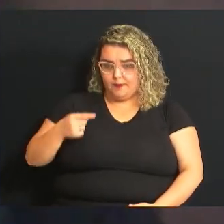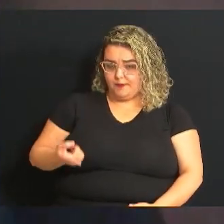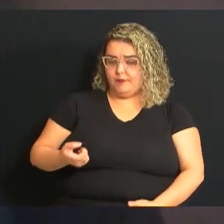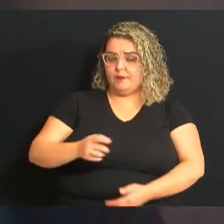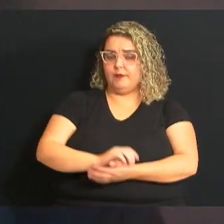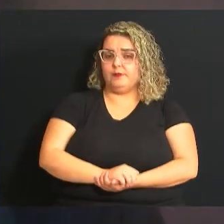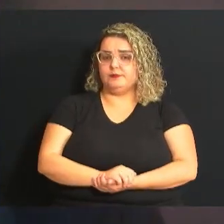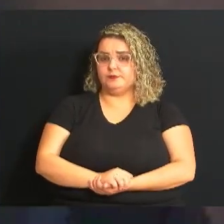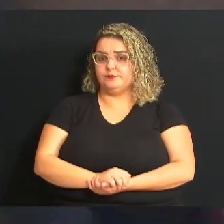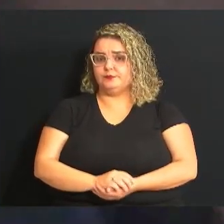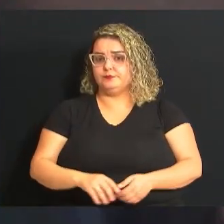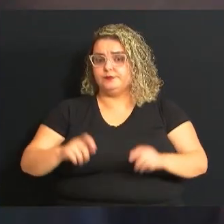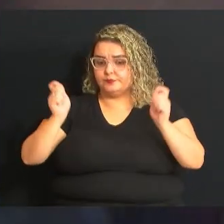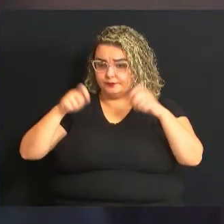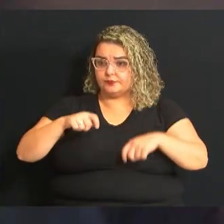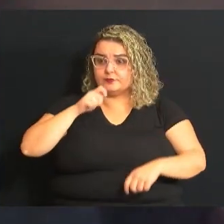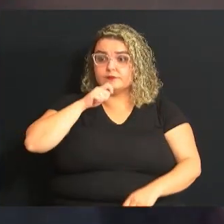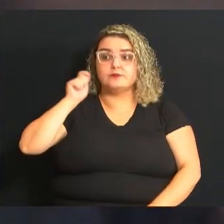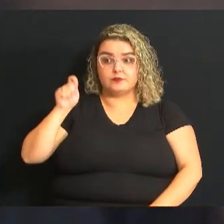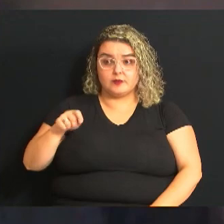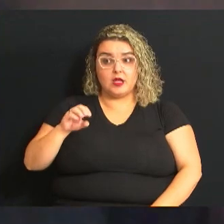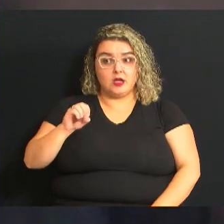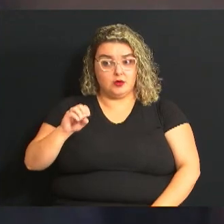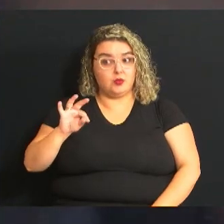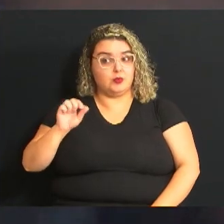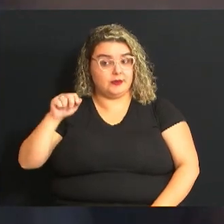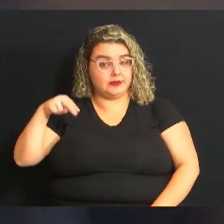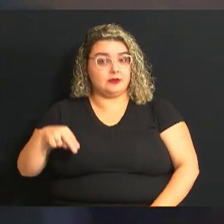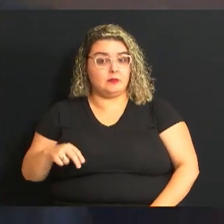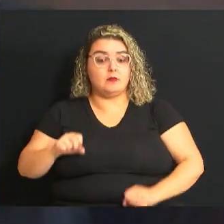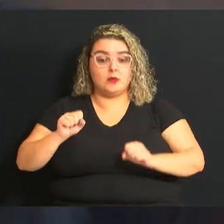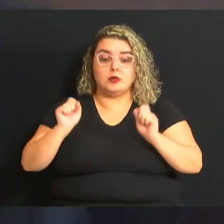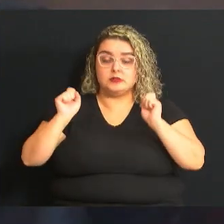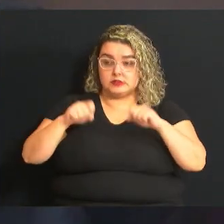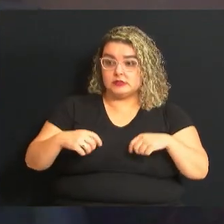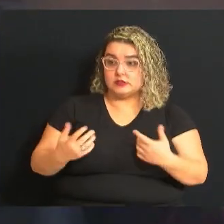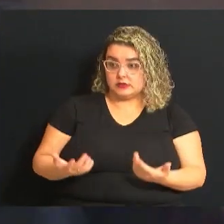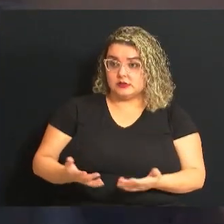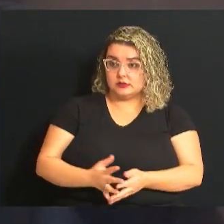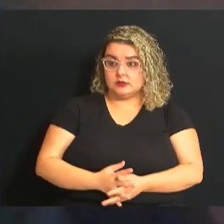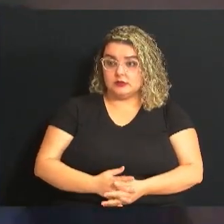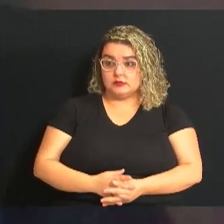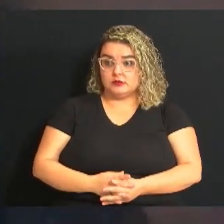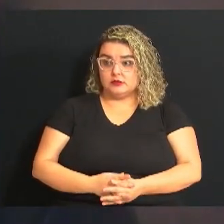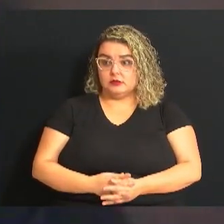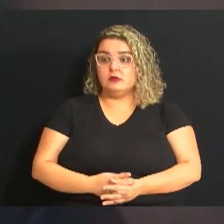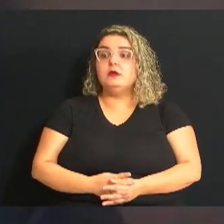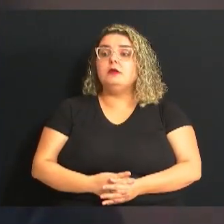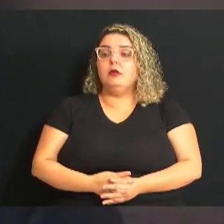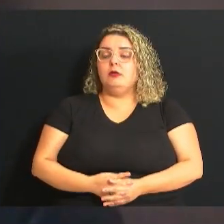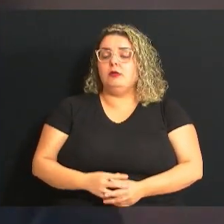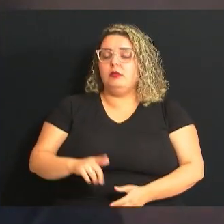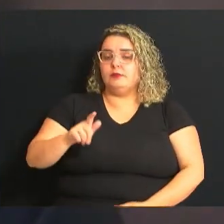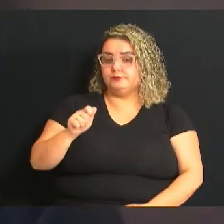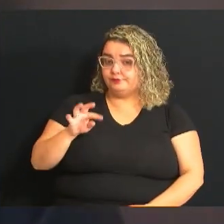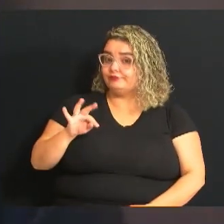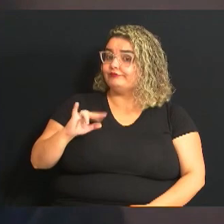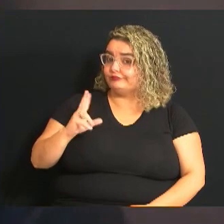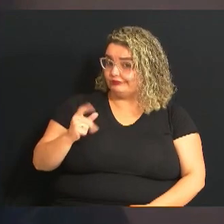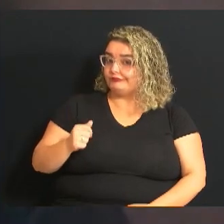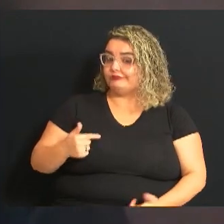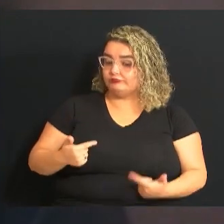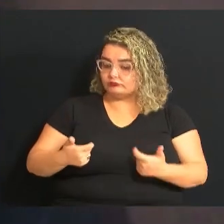o estágio que nós estamos? Seja bem-vindo e boa tarde. Boa tarde, muito obrigado pelo convite, é uma honra estar aqui, é a primeira vez